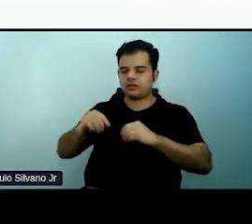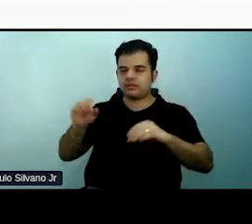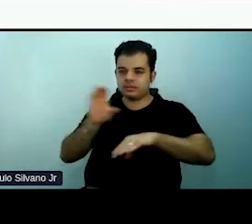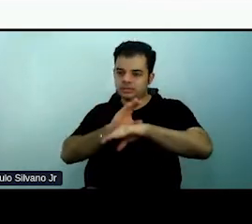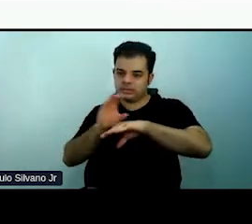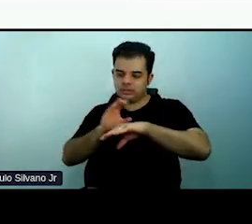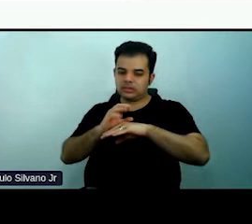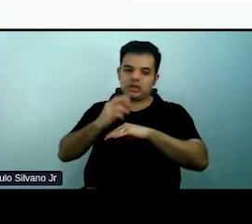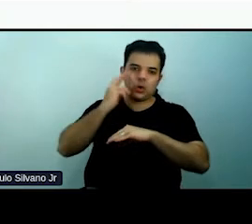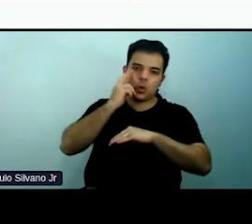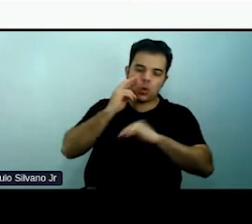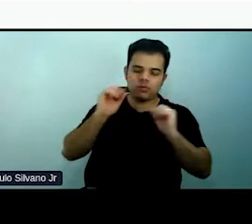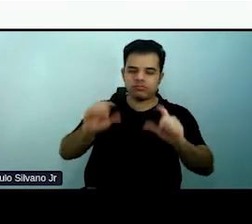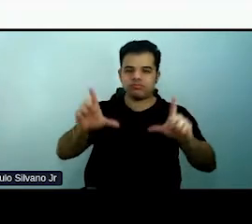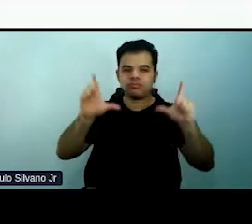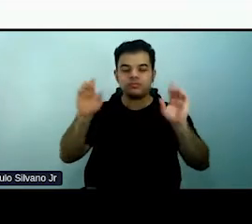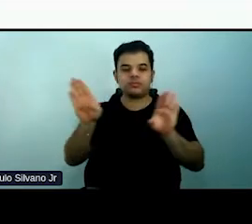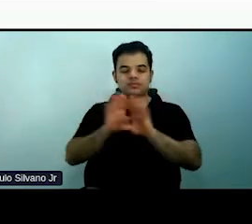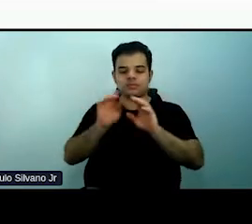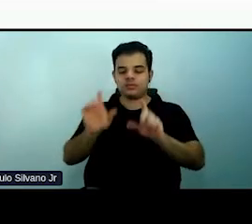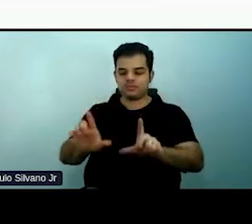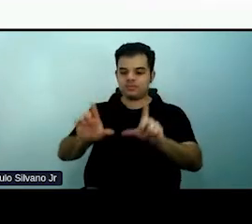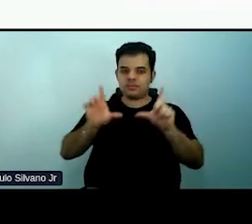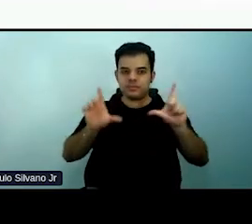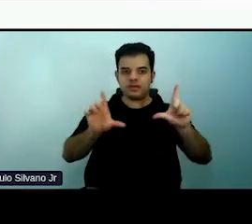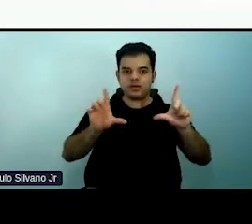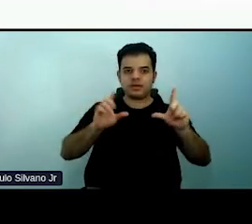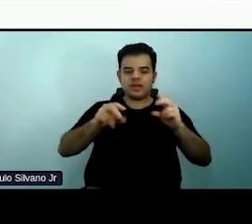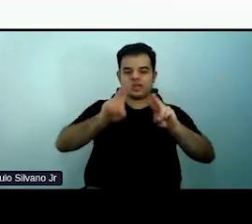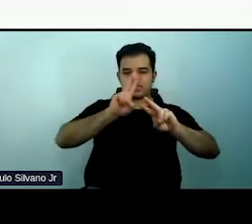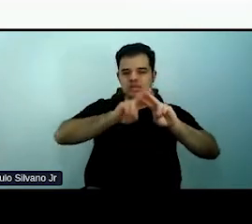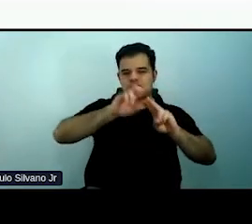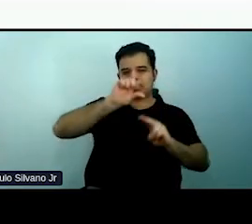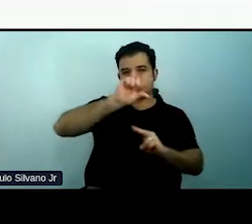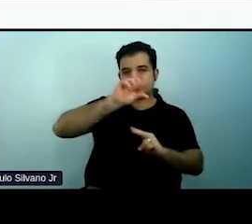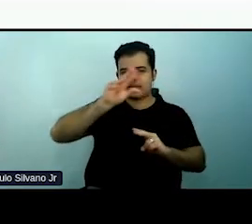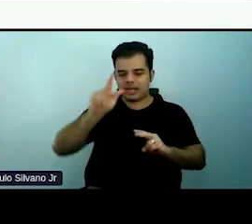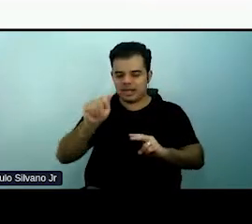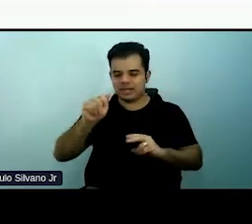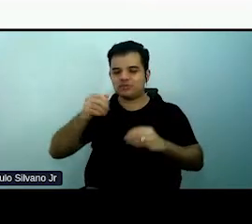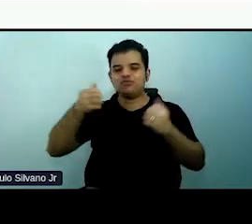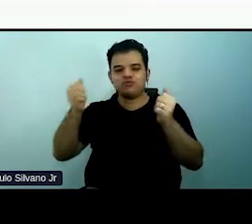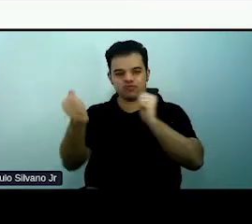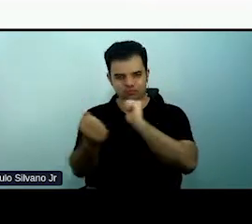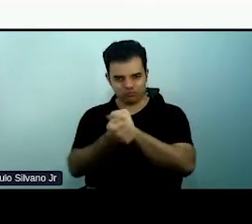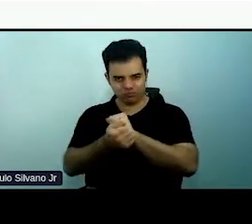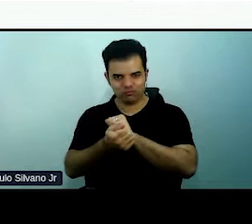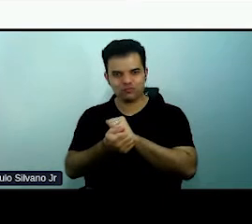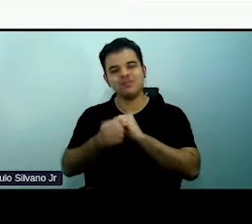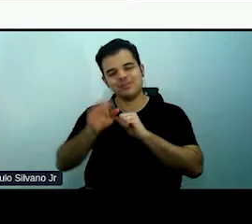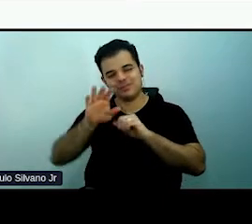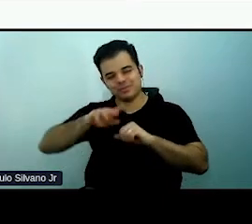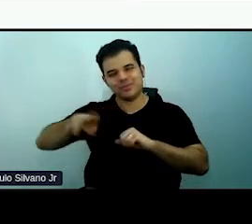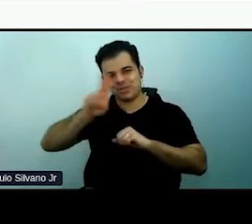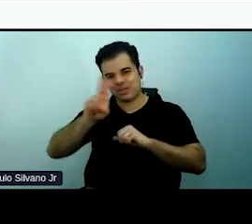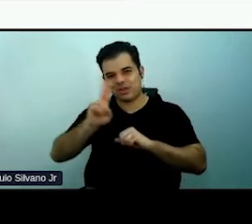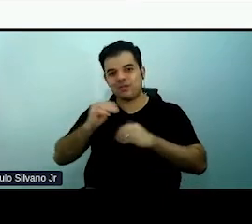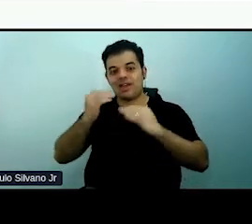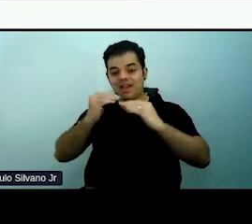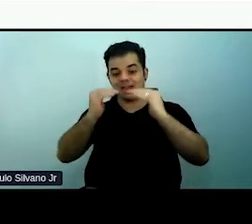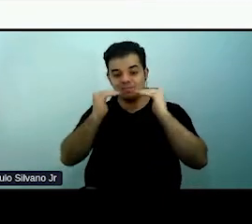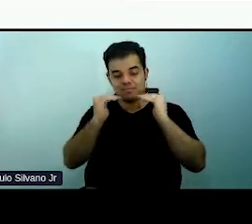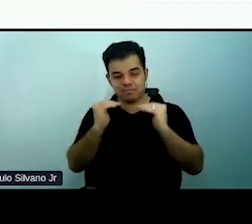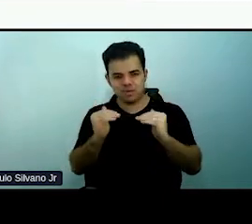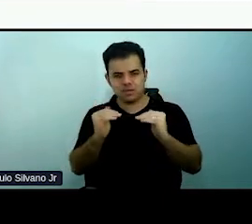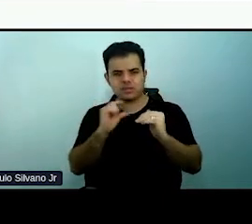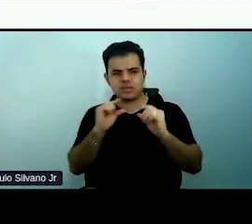rosa. E logo aqui, bem grandão em rosa, está escrito hashtag Tô na Serasa, que é o nome do nosso onboarding. Abaixo dessa hashtag vem aqui um